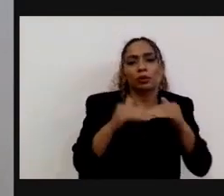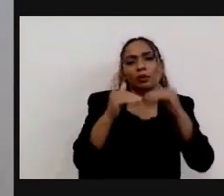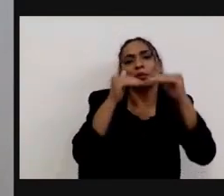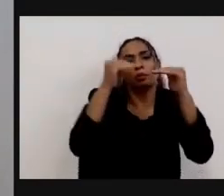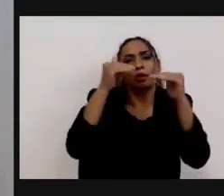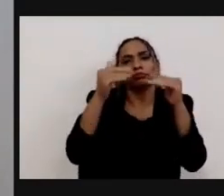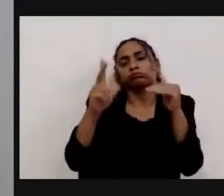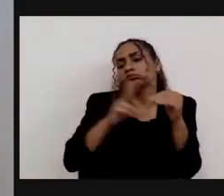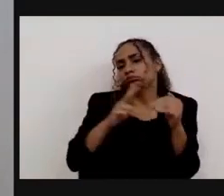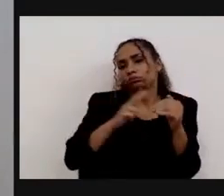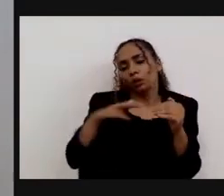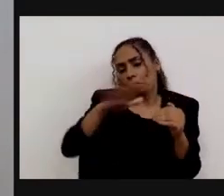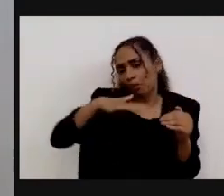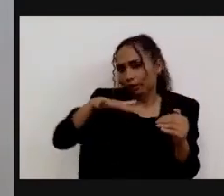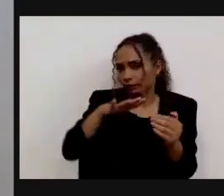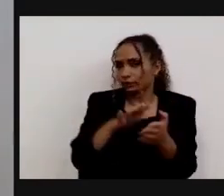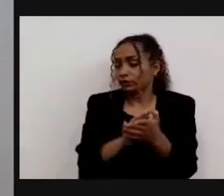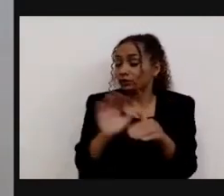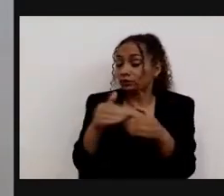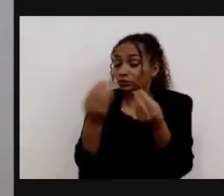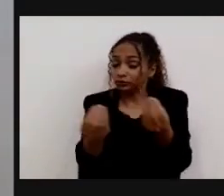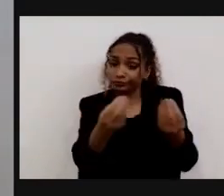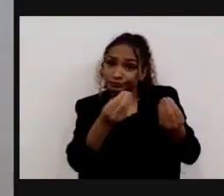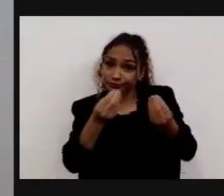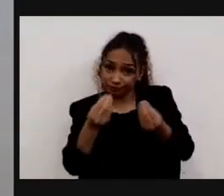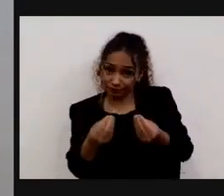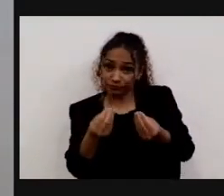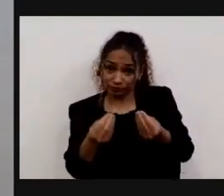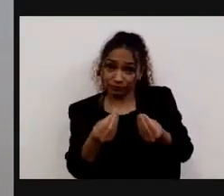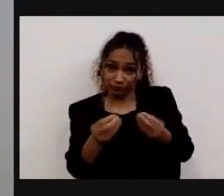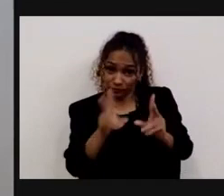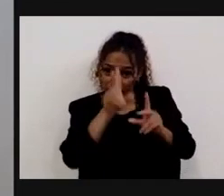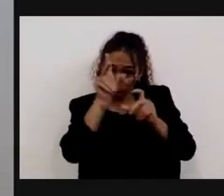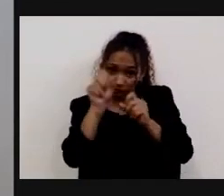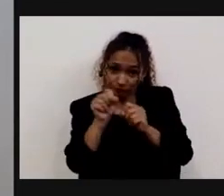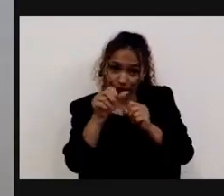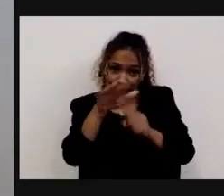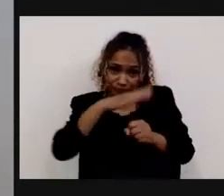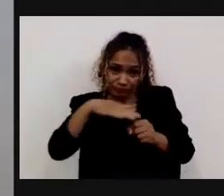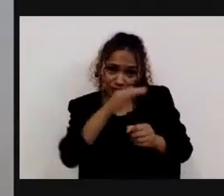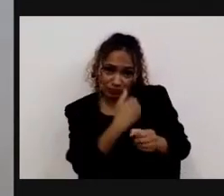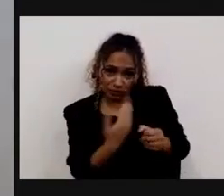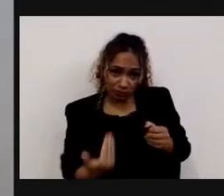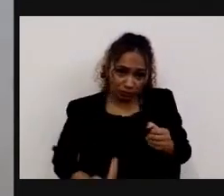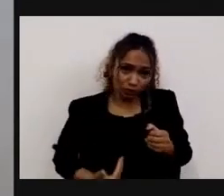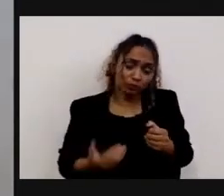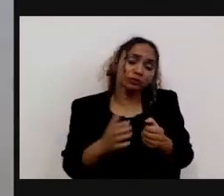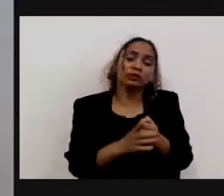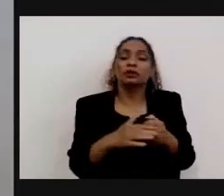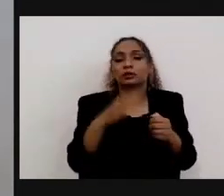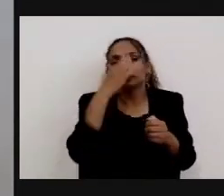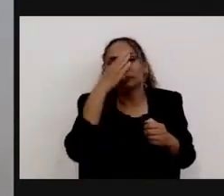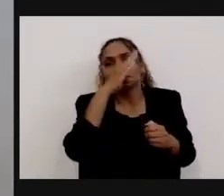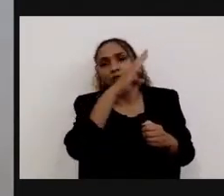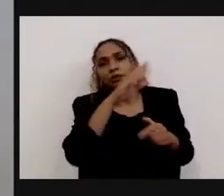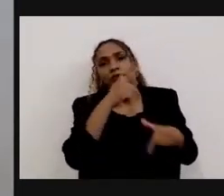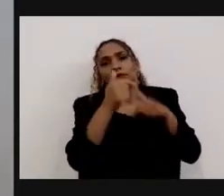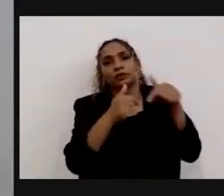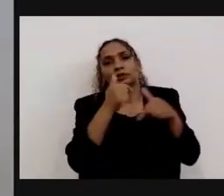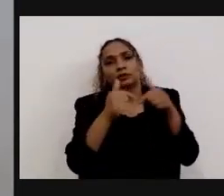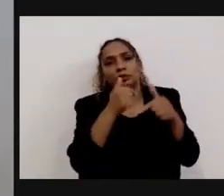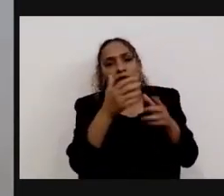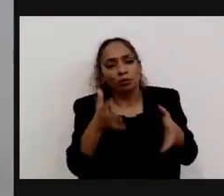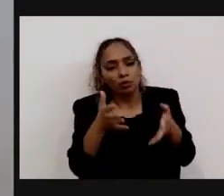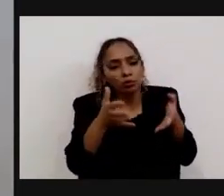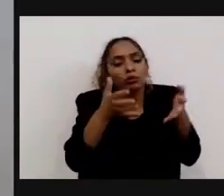desenvolvidos setor privado e a gente tenta Trazer isso muito fortemente para o setor público principalmente trabalhando no que a gente chama